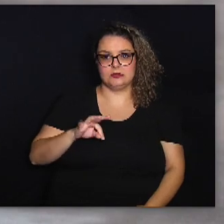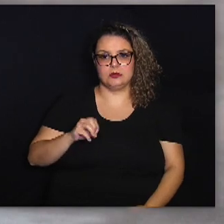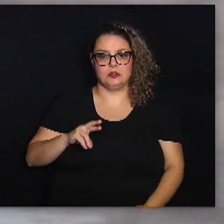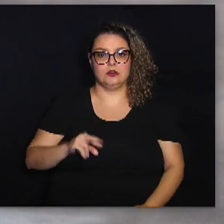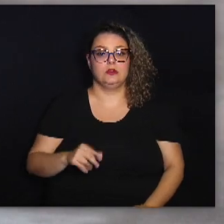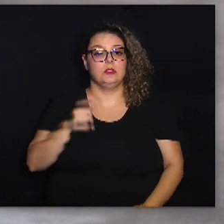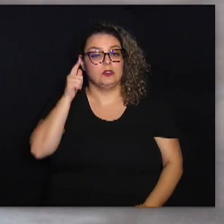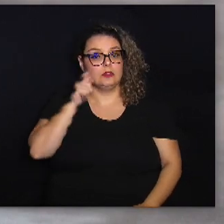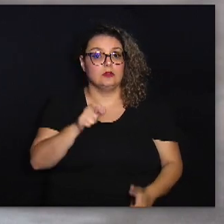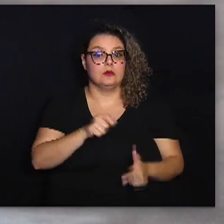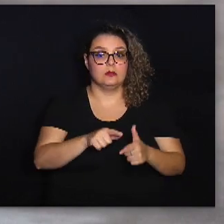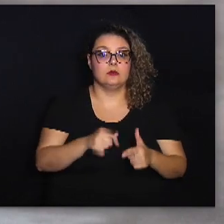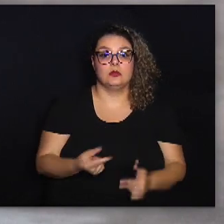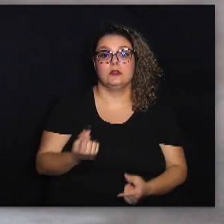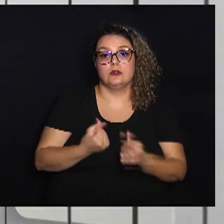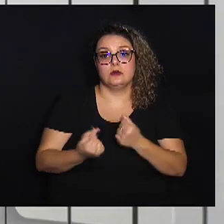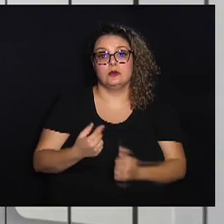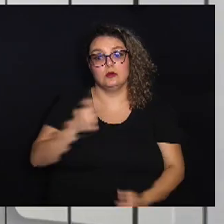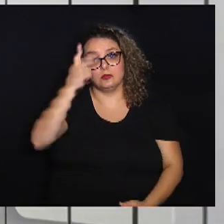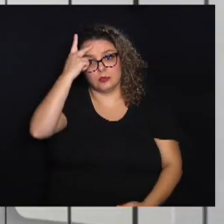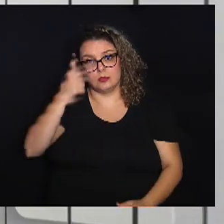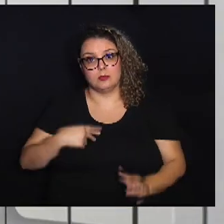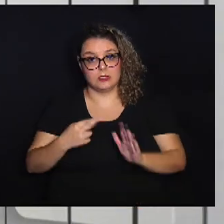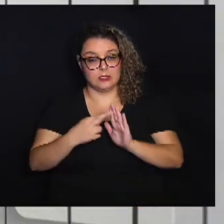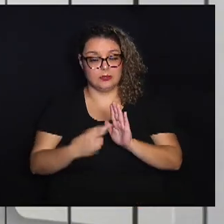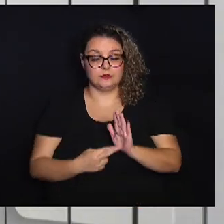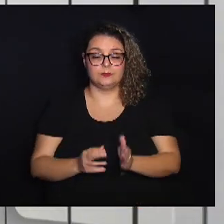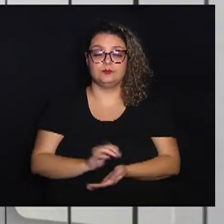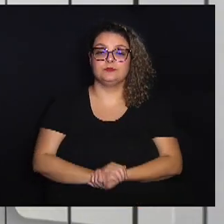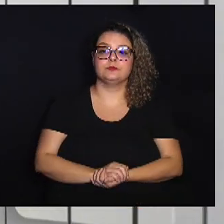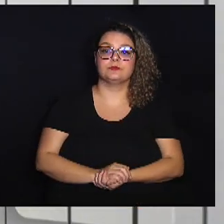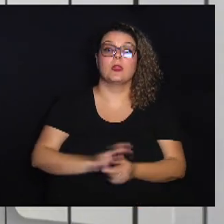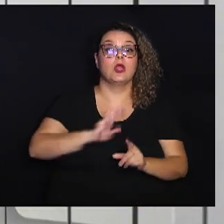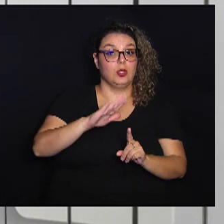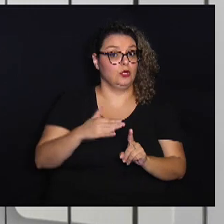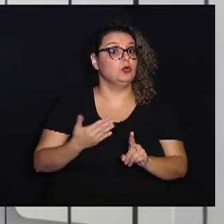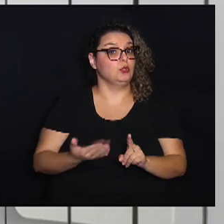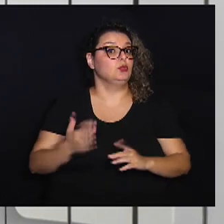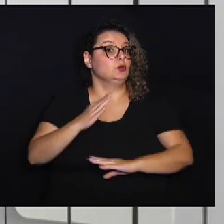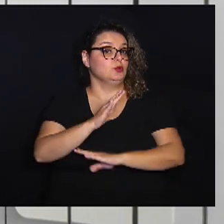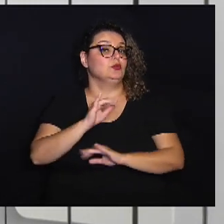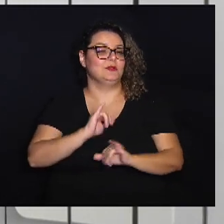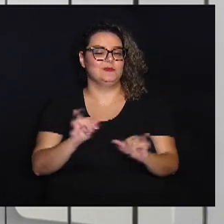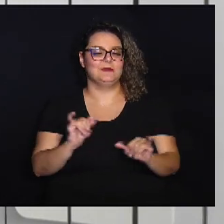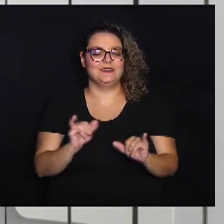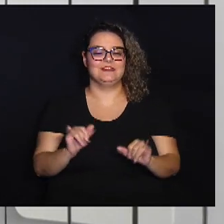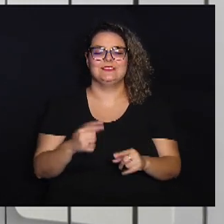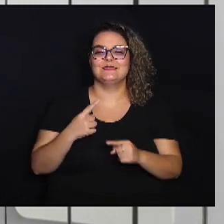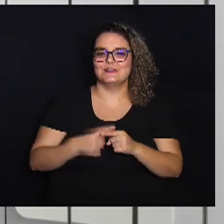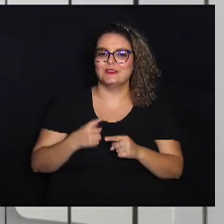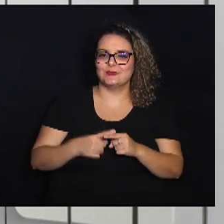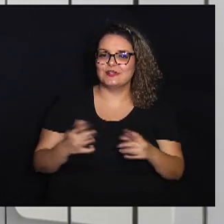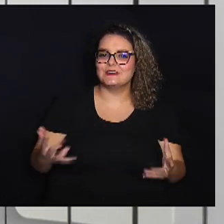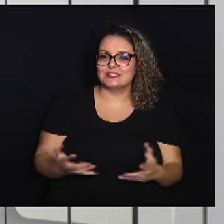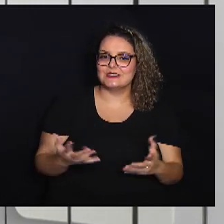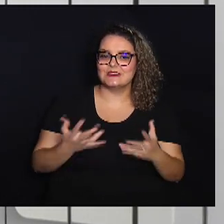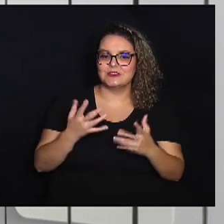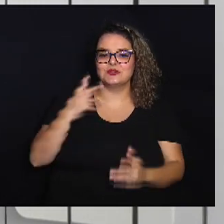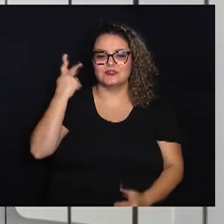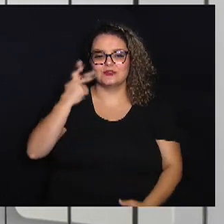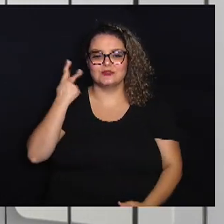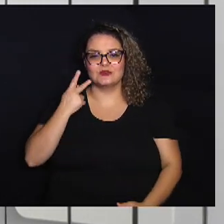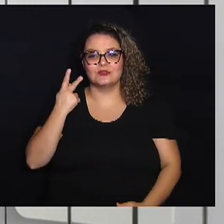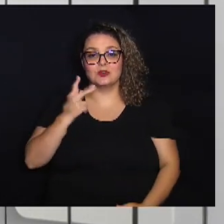o dinheiro, com as suas próprias regras. Hora de homenagem aqui no Jornal Câmara Notícia, porque por iniciativa do vereador